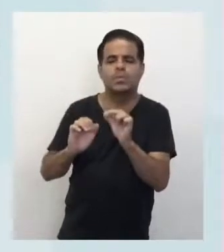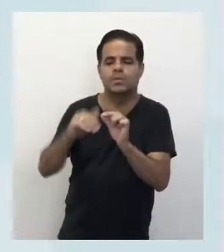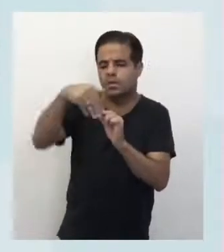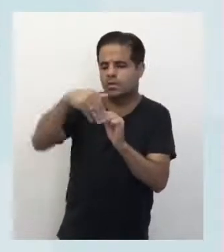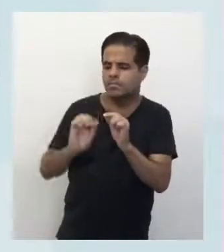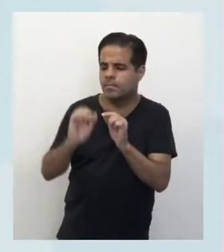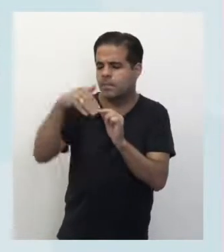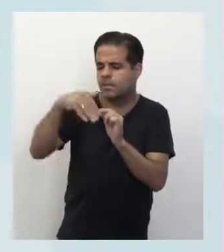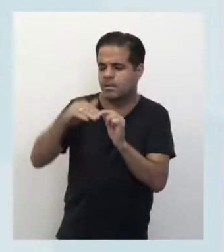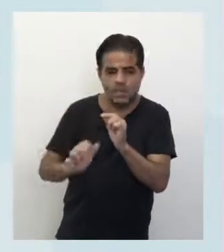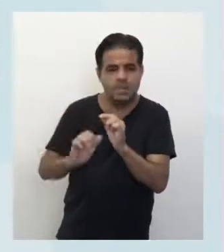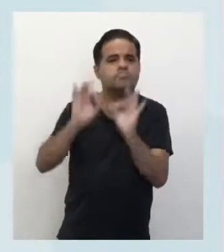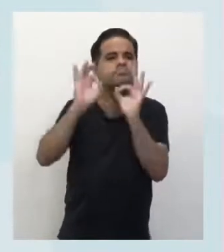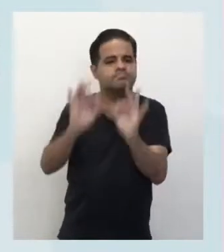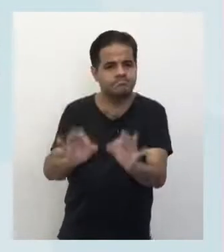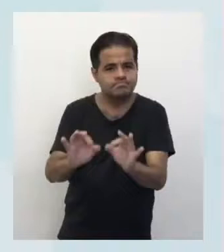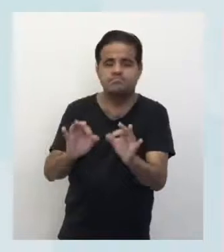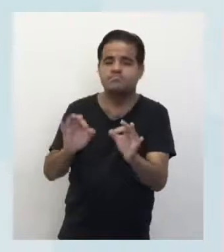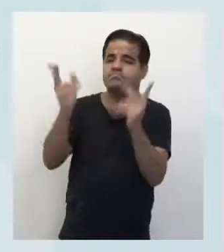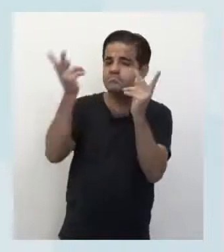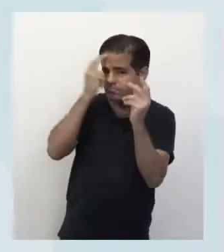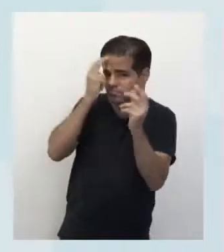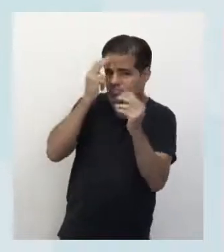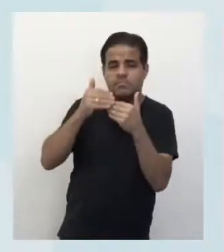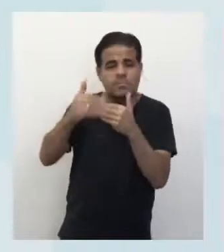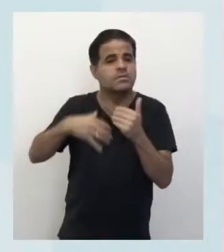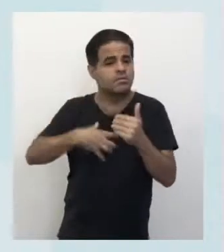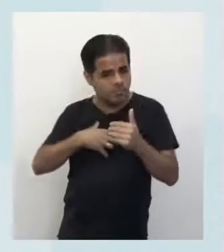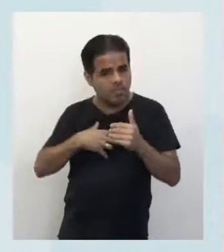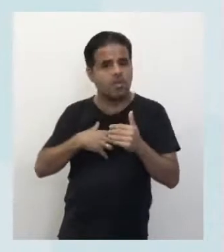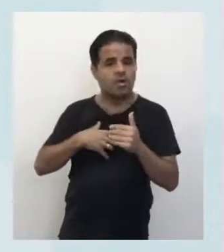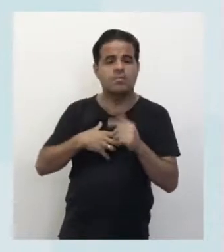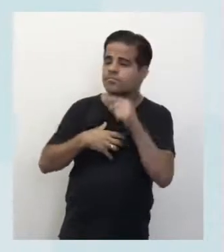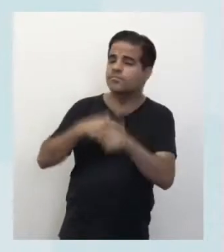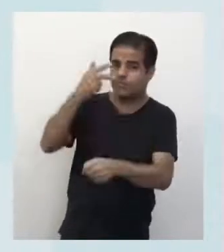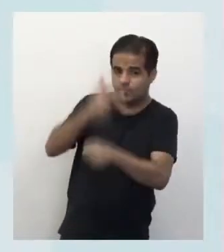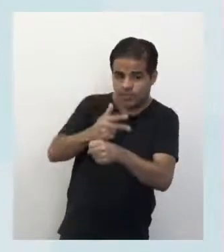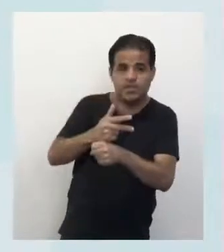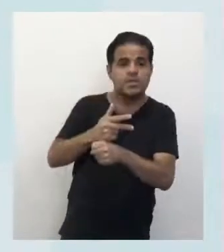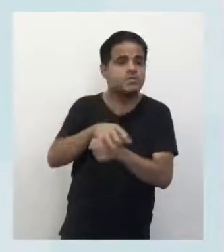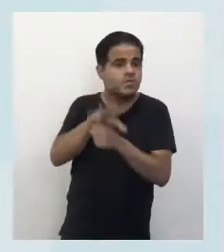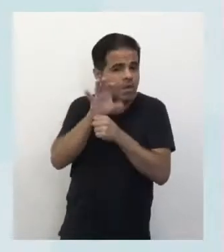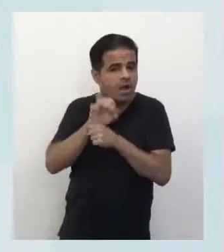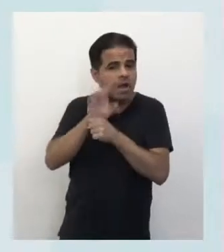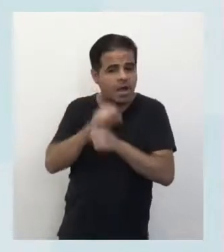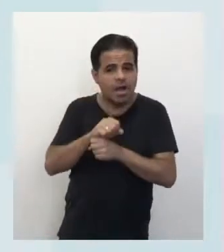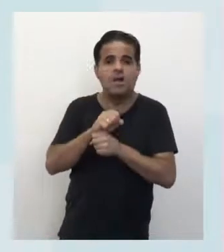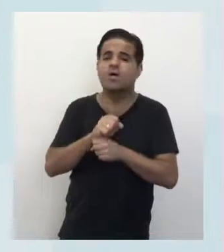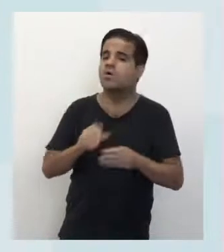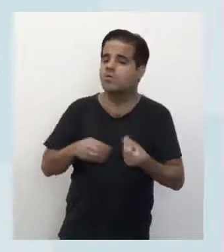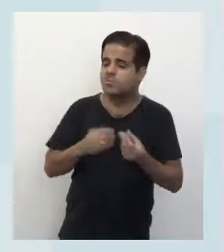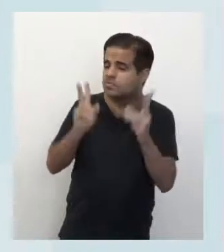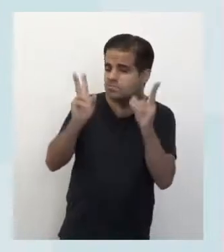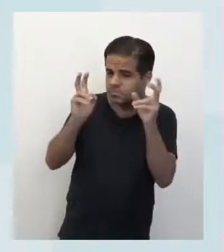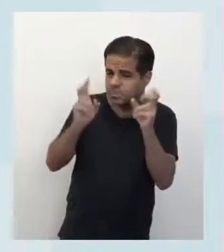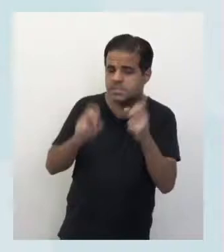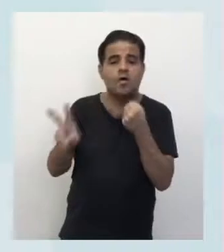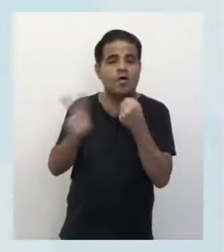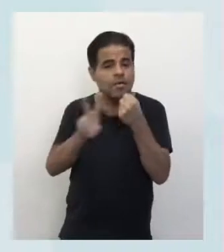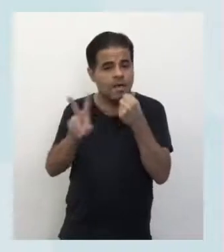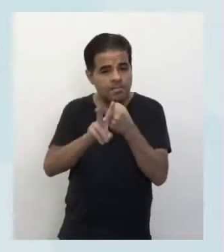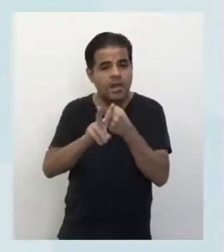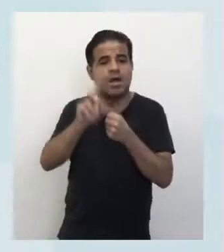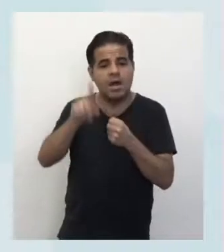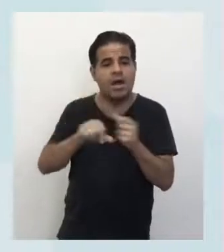Meme, artefato cultural na forma de imagem, vídeo, áudio ou mesmo a expressão verbal que